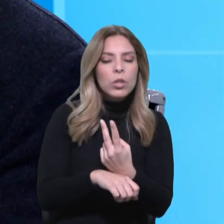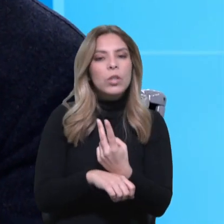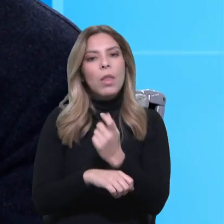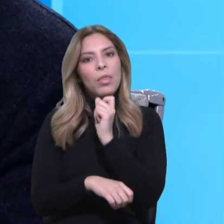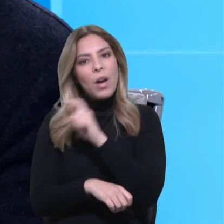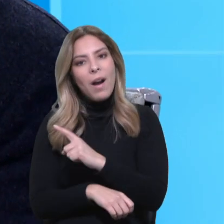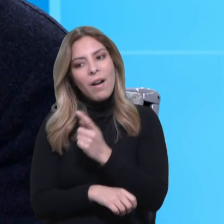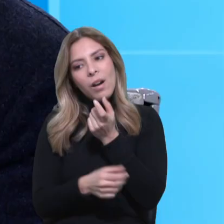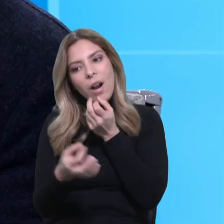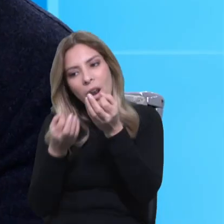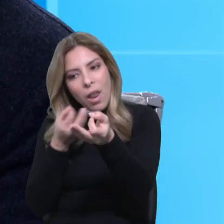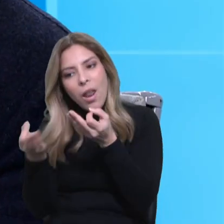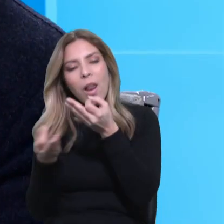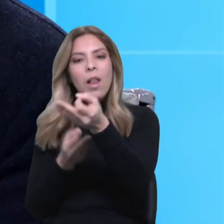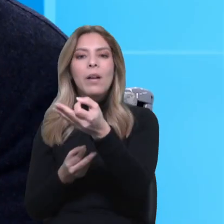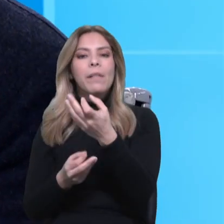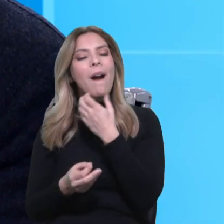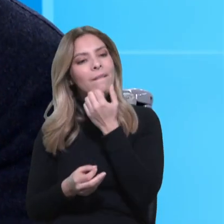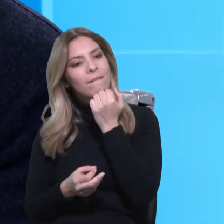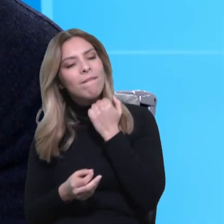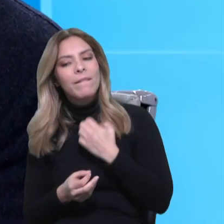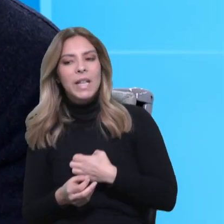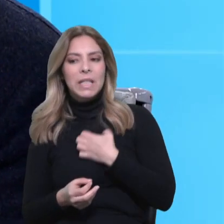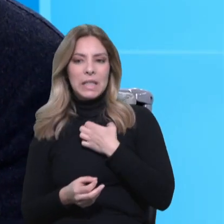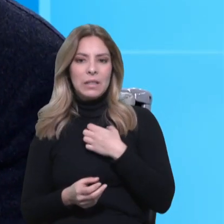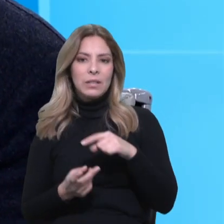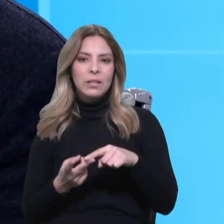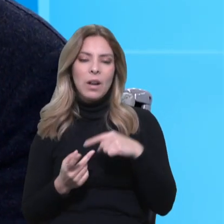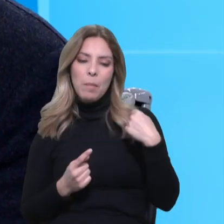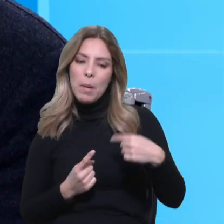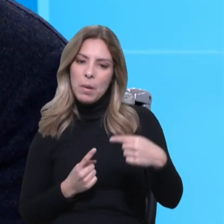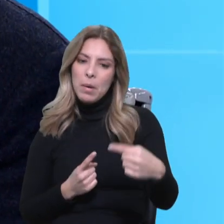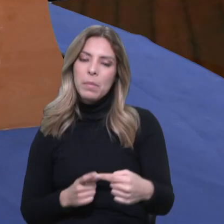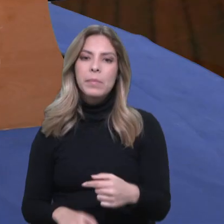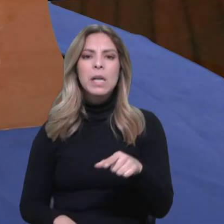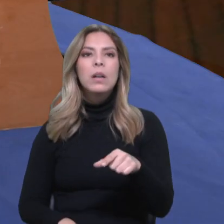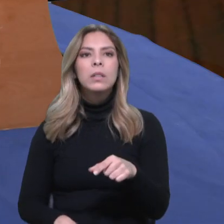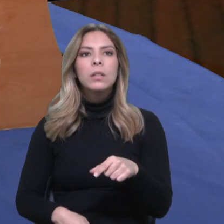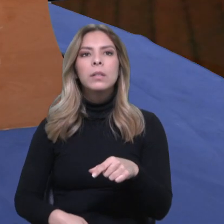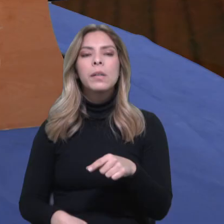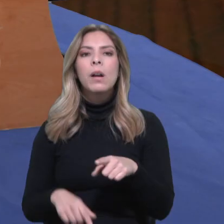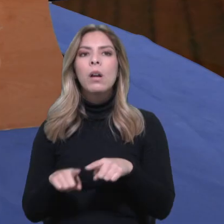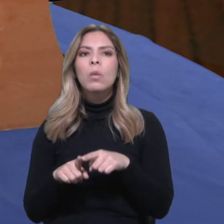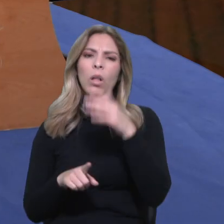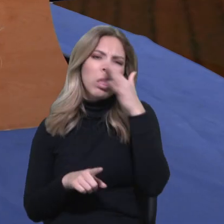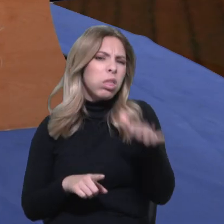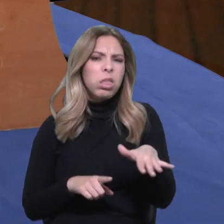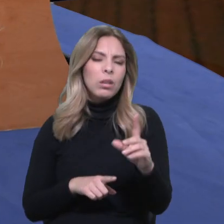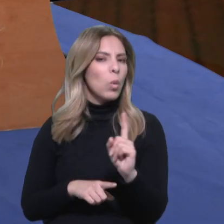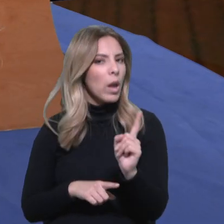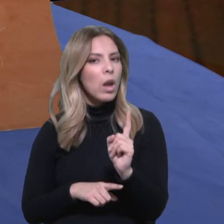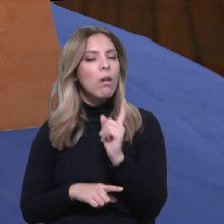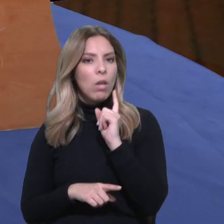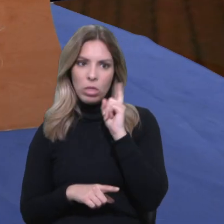facto, satisfaça ou traduza a realidade de todas as comunidades. E isso não é um pormenor? Não, isso faz toda a diferença, não